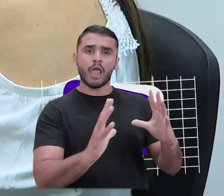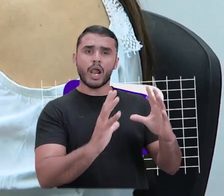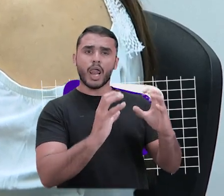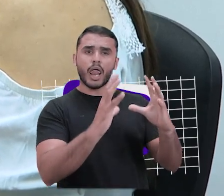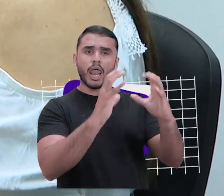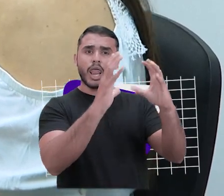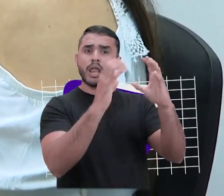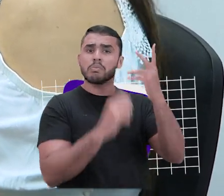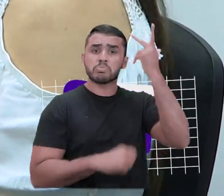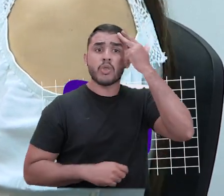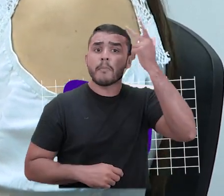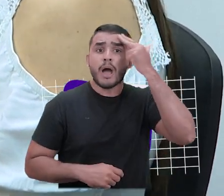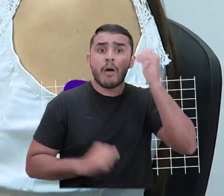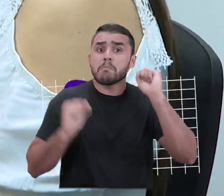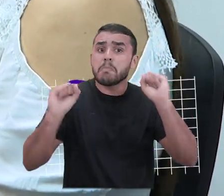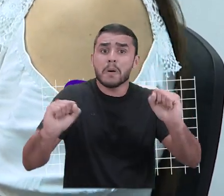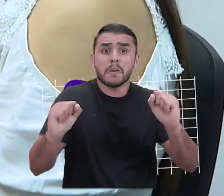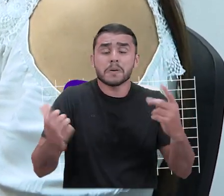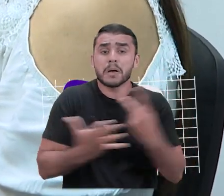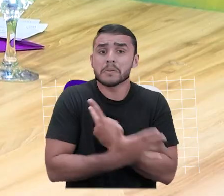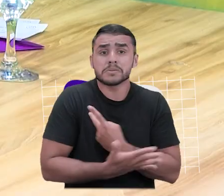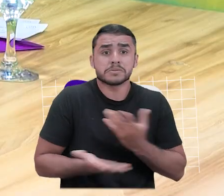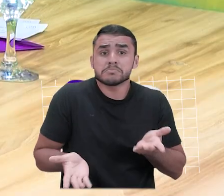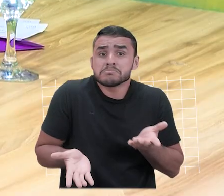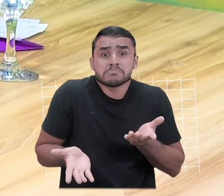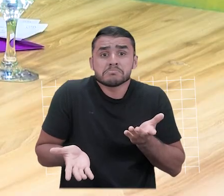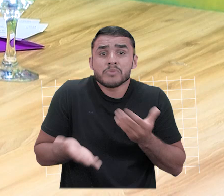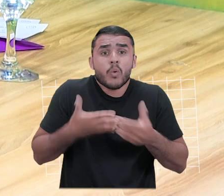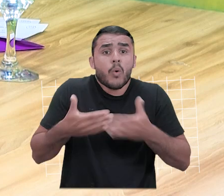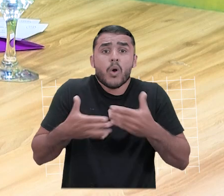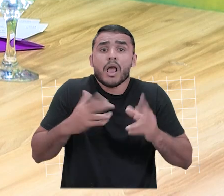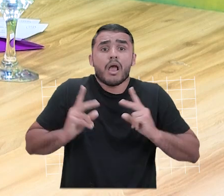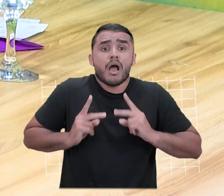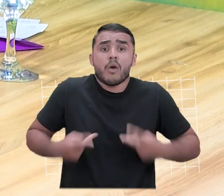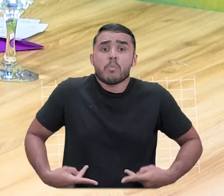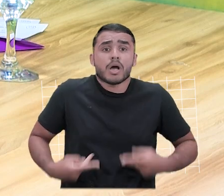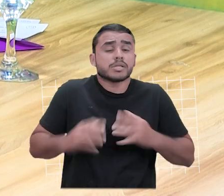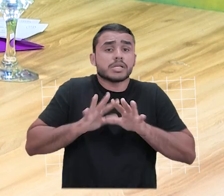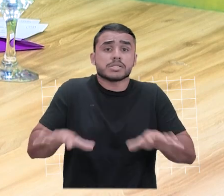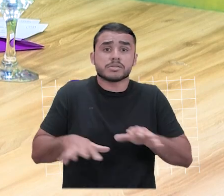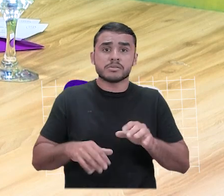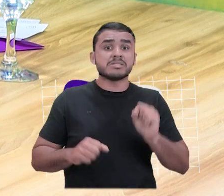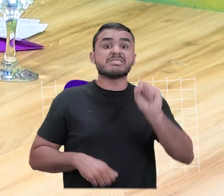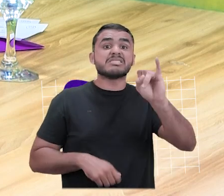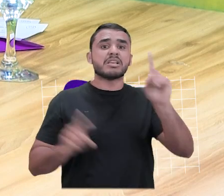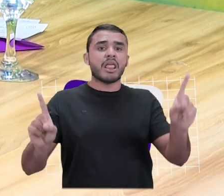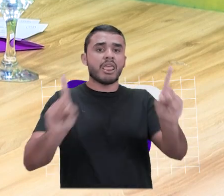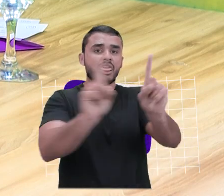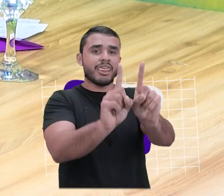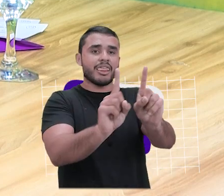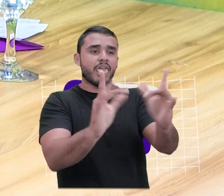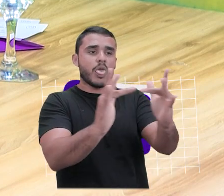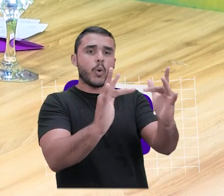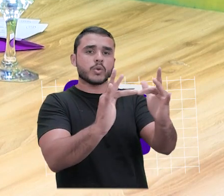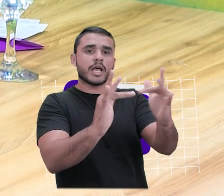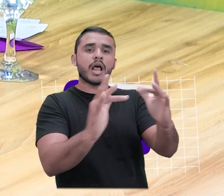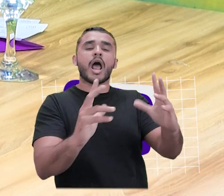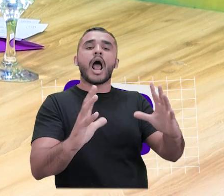com qualquer ser humano, com qualquer um. Mas é muito fácil concluir que porque é autista não deu certo. Aí vai dar ruim. É um exemplo só.